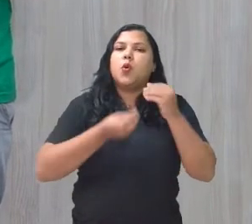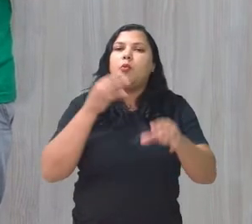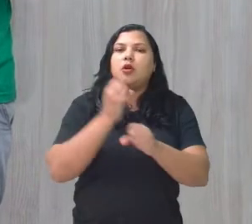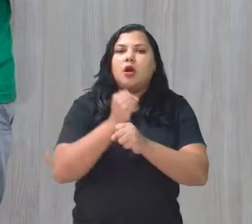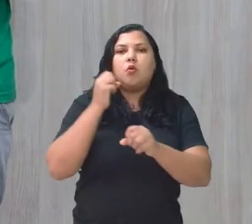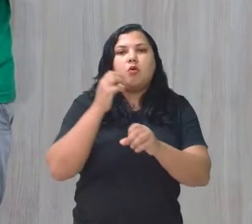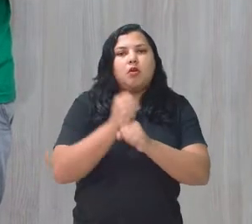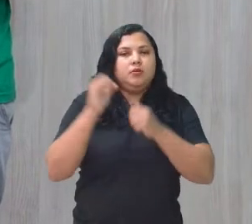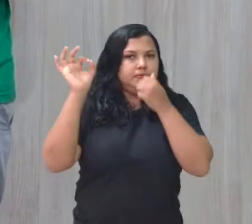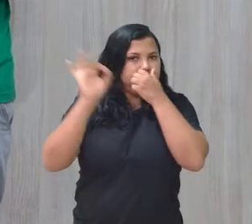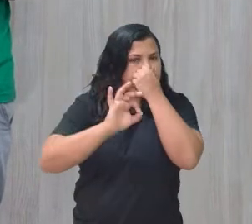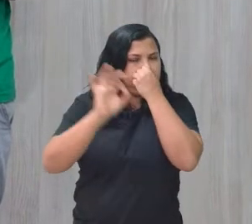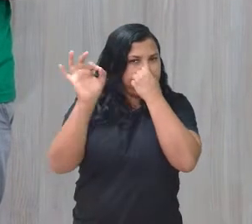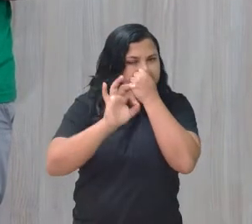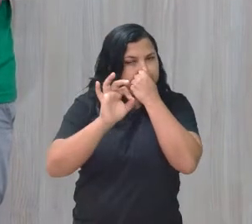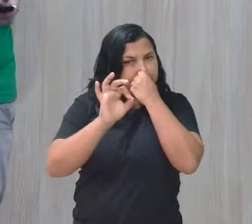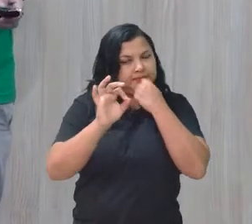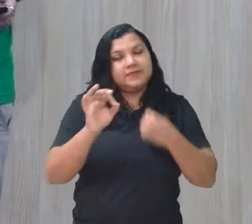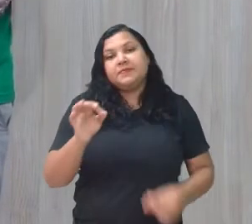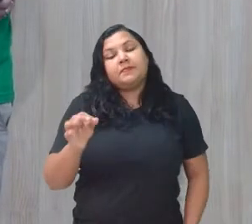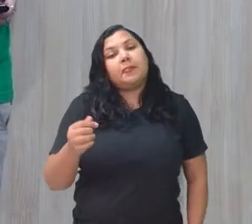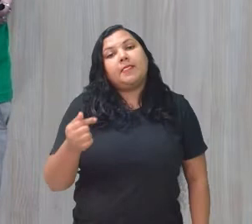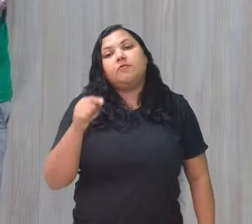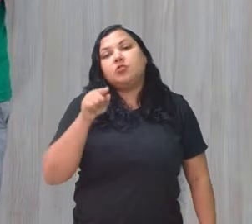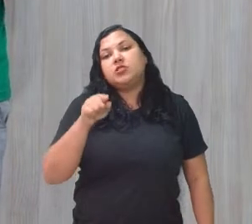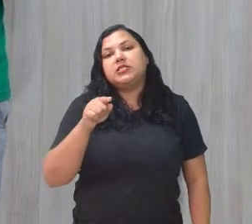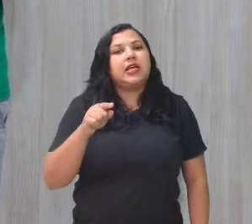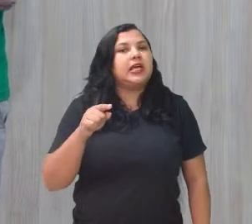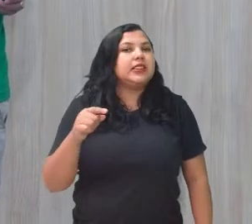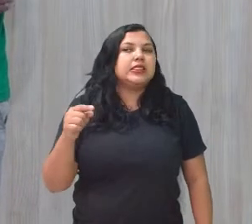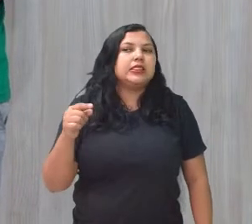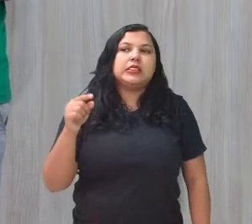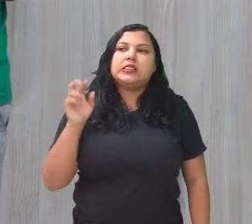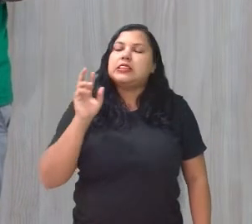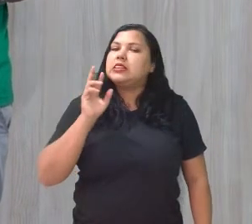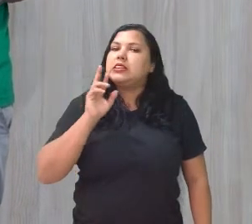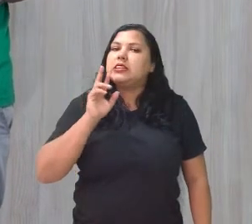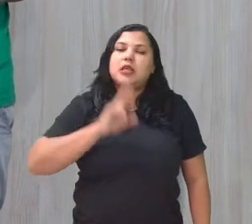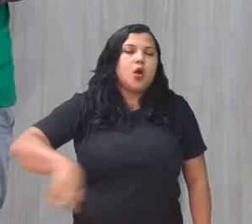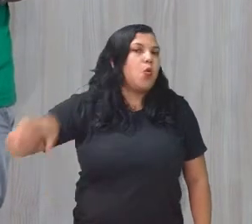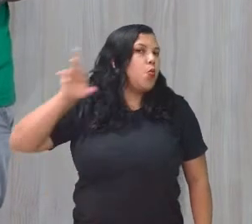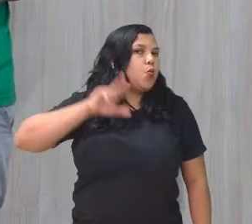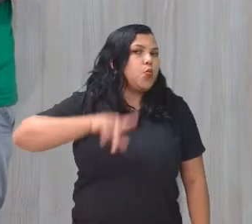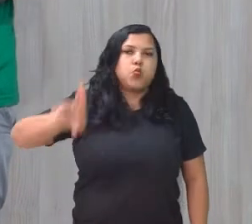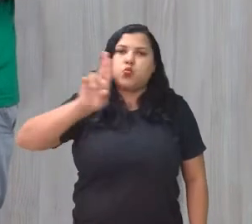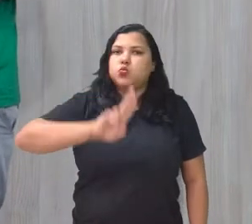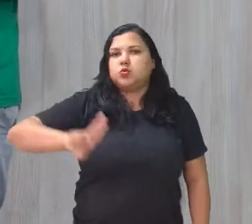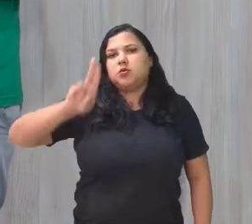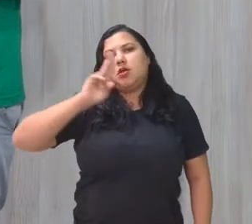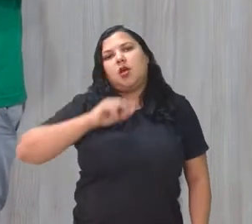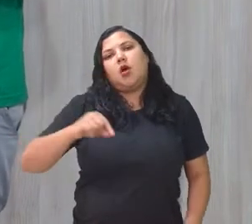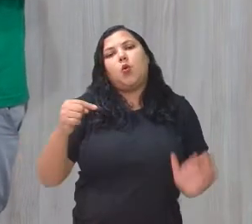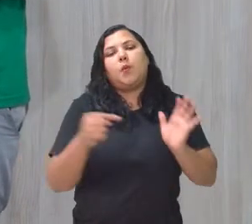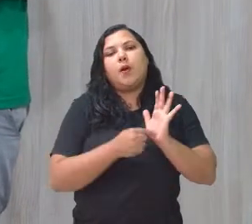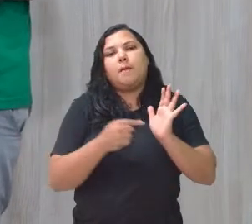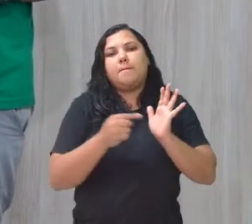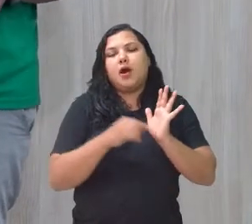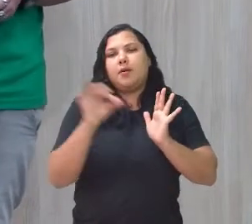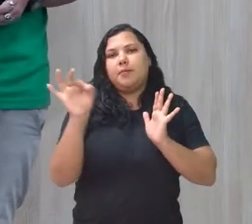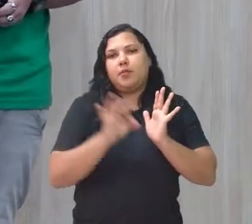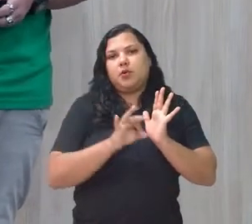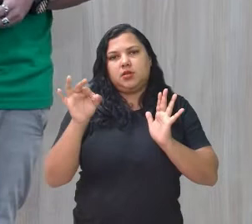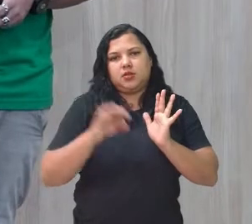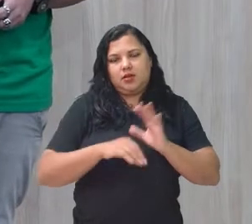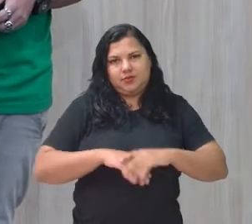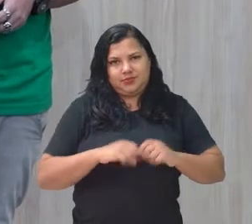numa calculadora sem usar o botão de porcentagem. Eu acho massa esse jeito porque justifica e está muito relacionado com isso que a gente